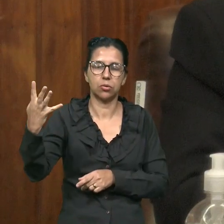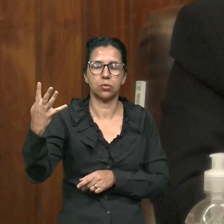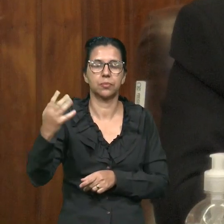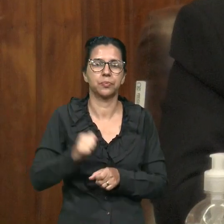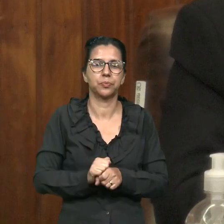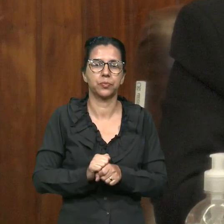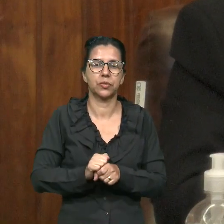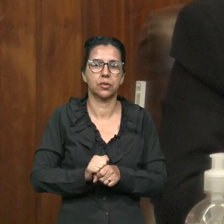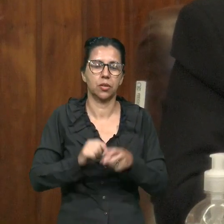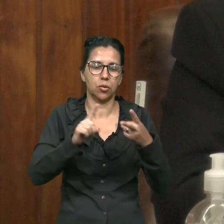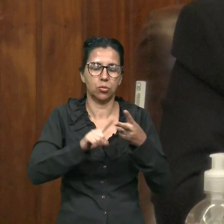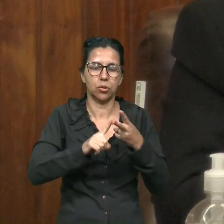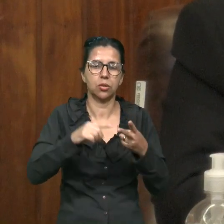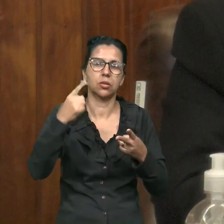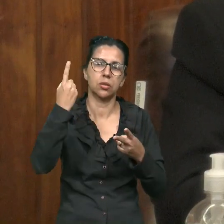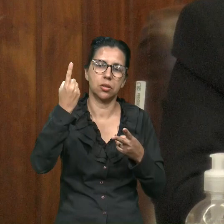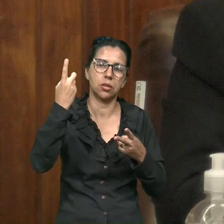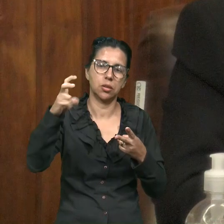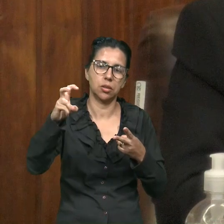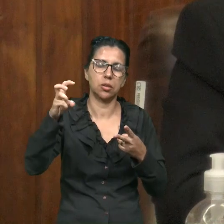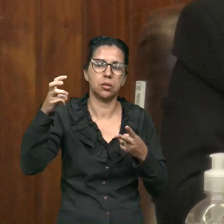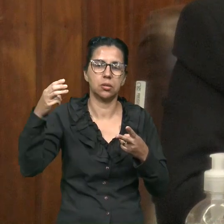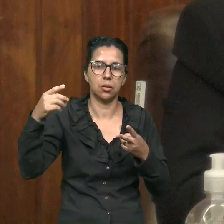R$ 69.134,68. Aditivo 2,